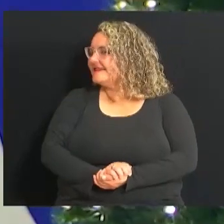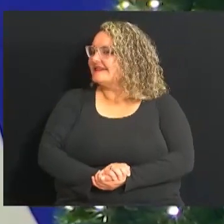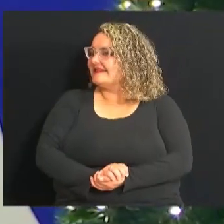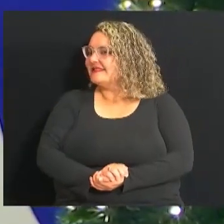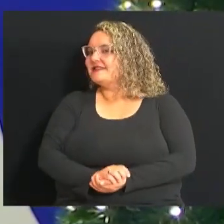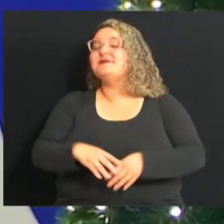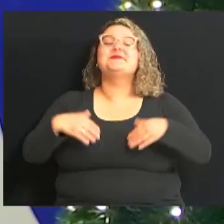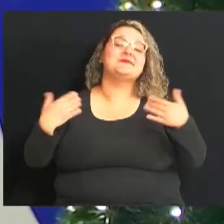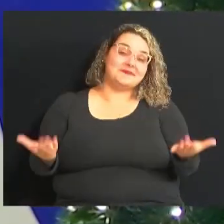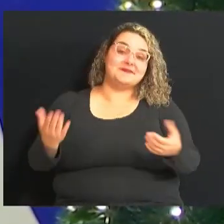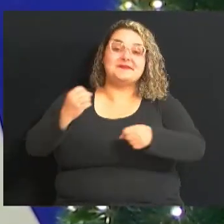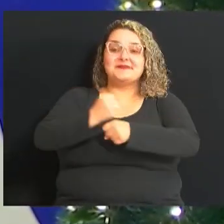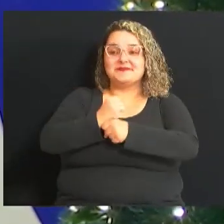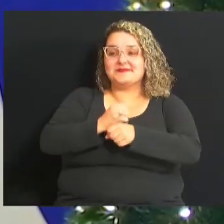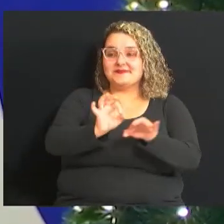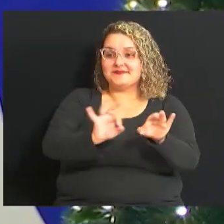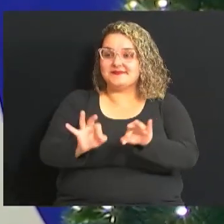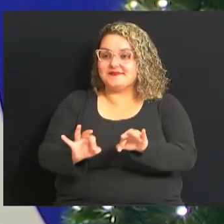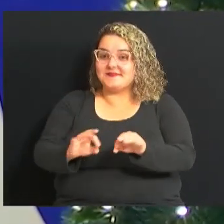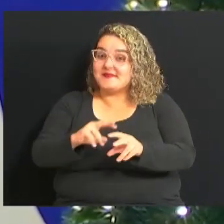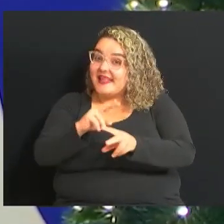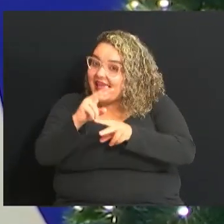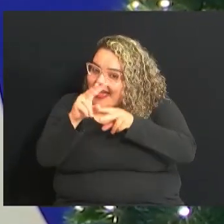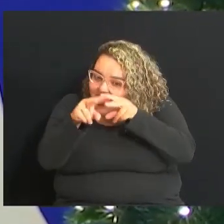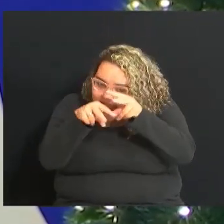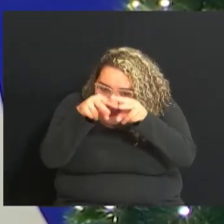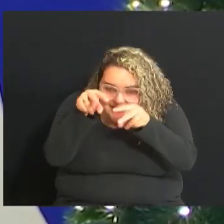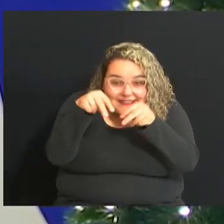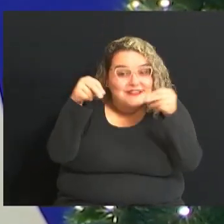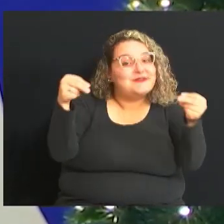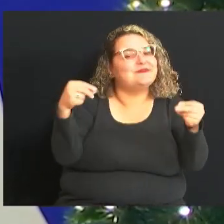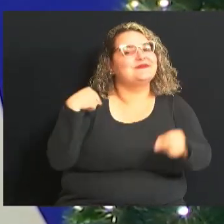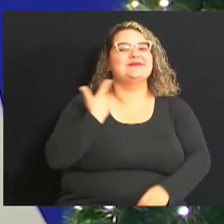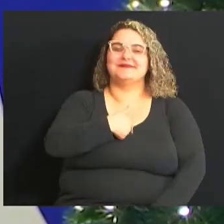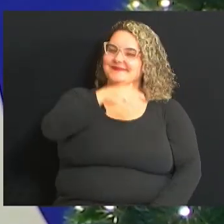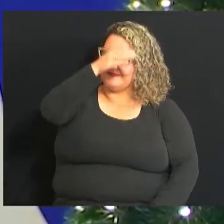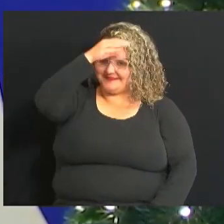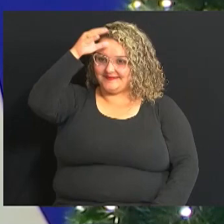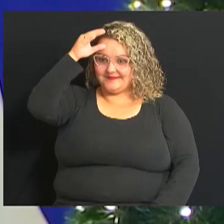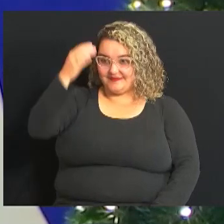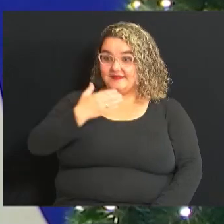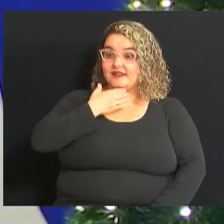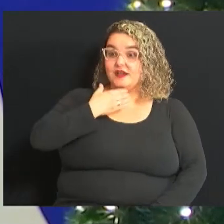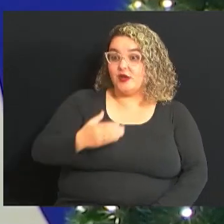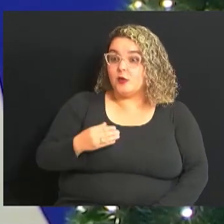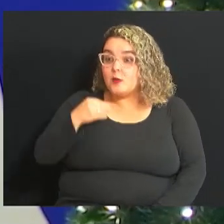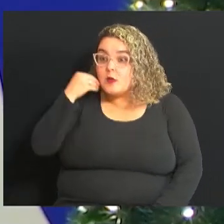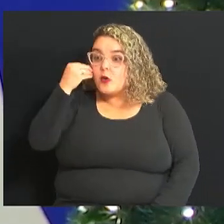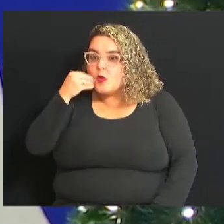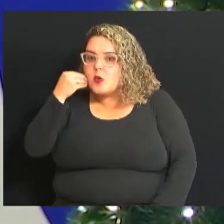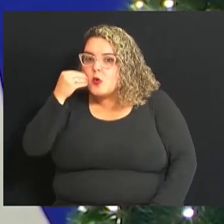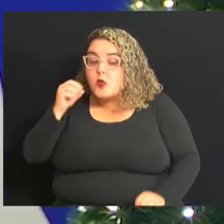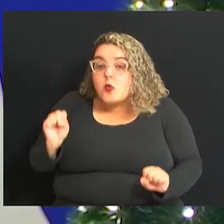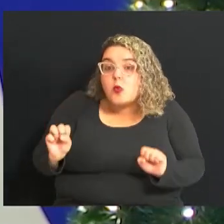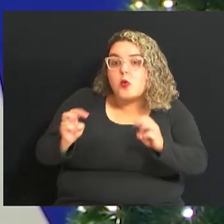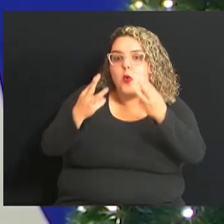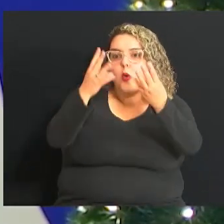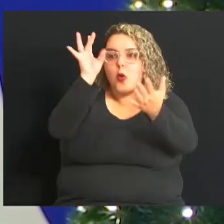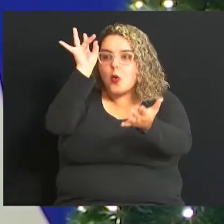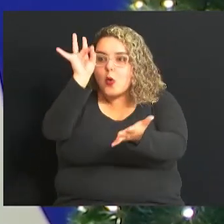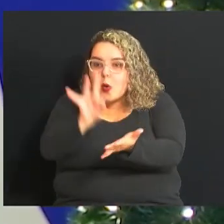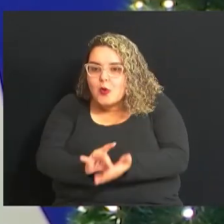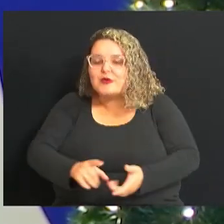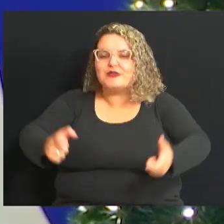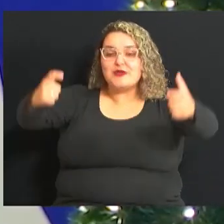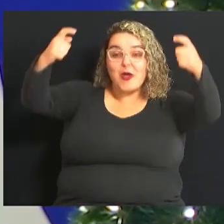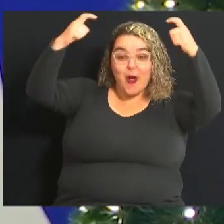Esse ano a gente preparou uma surpresa muito especial para os nossos clientes, que é um Natal com uma experiência de um show original Disney,